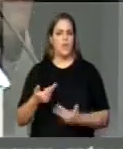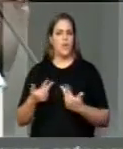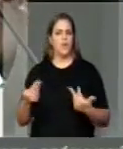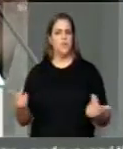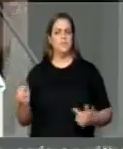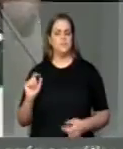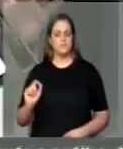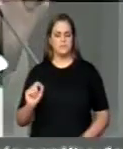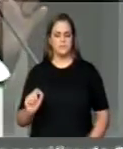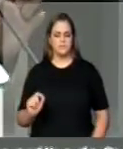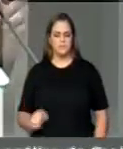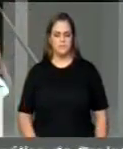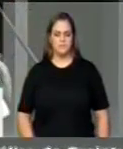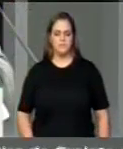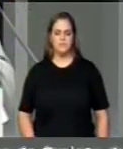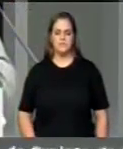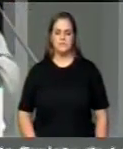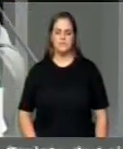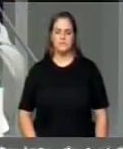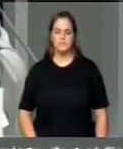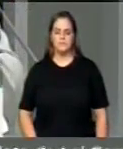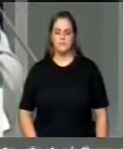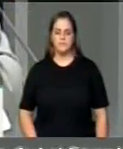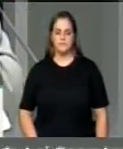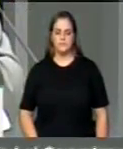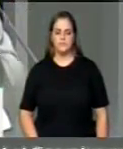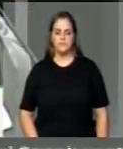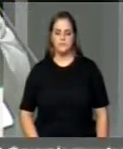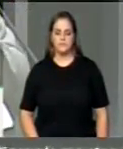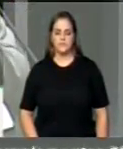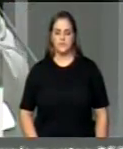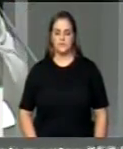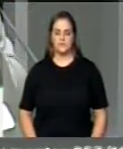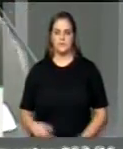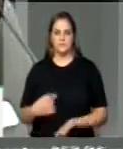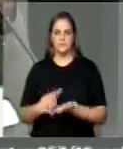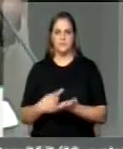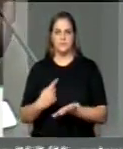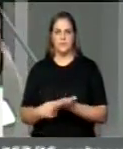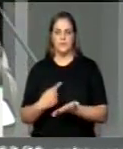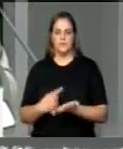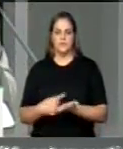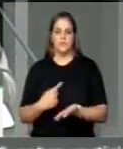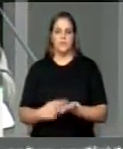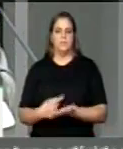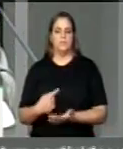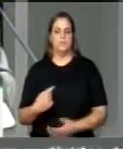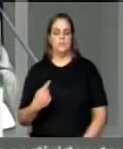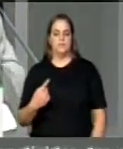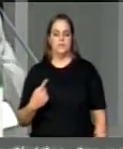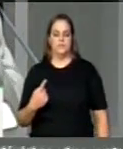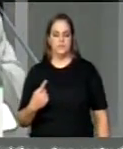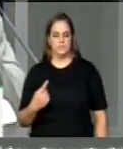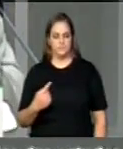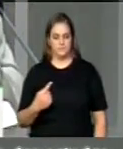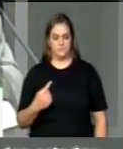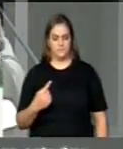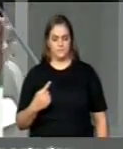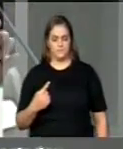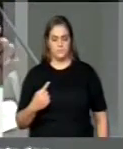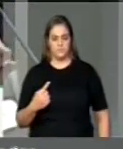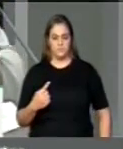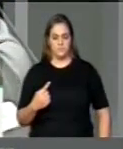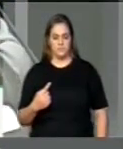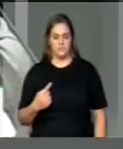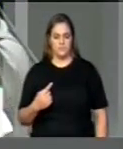jogo olímpico combinado. O Centrão, no subtexto, ao pé do ouvido, de maneira solerte,